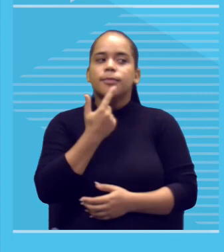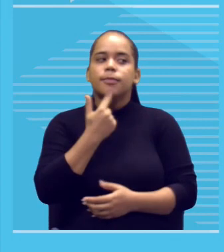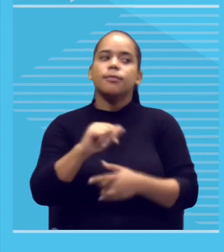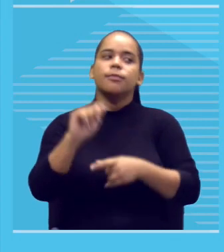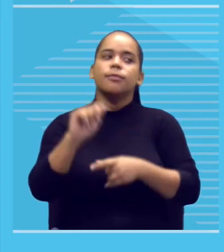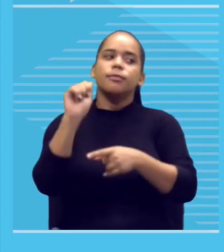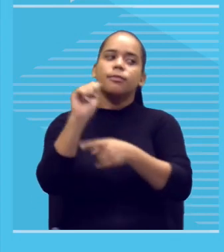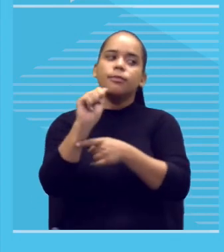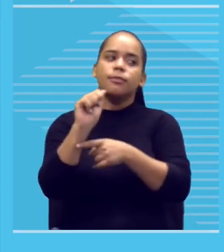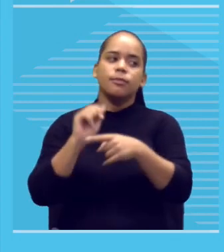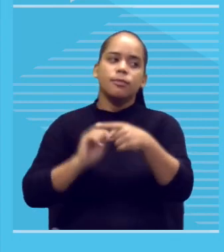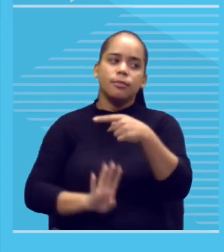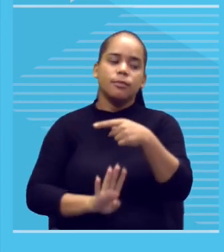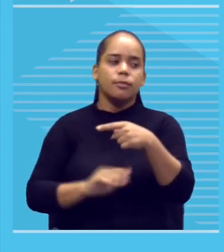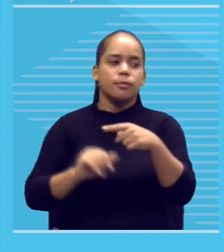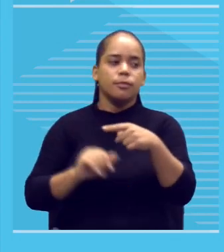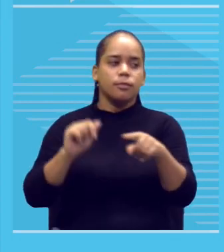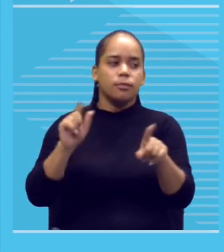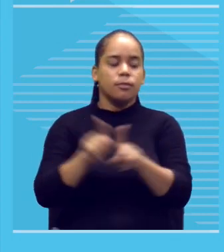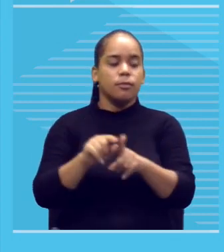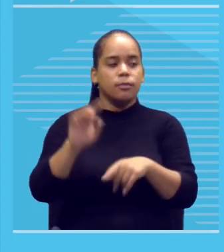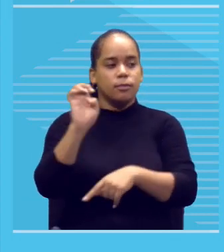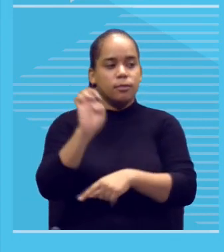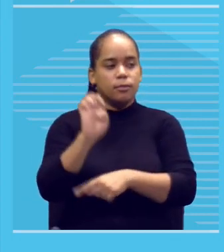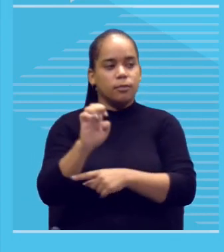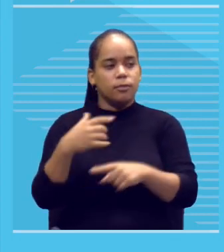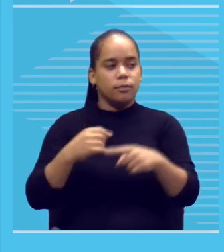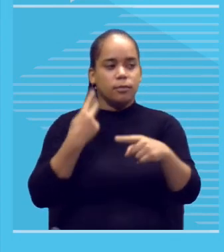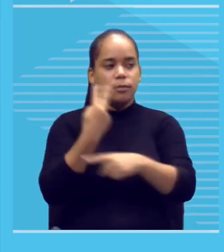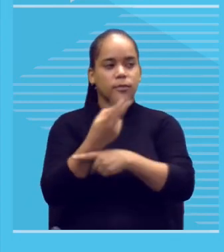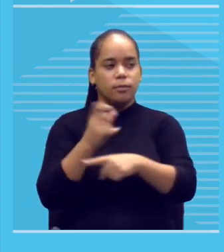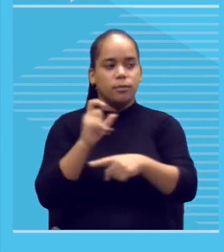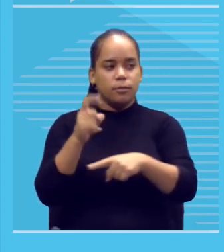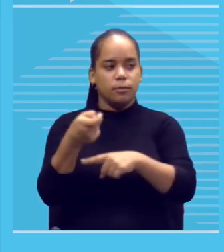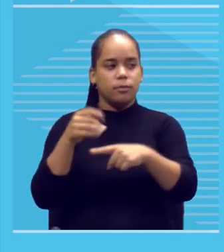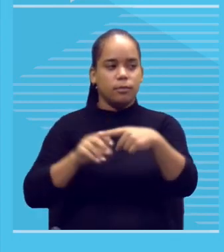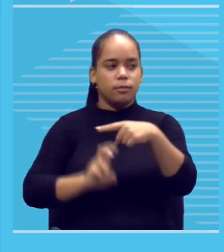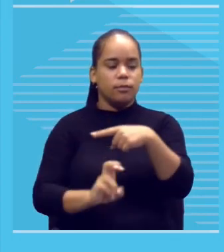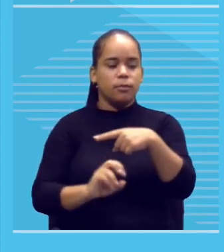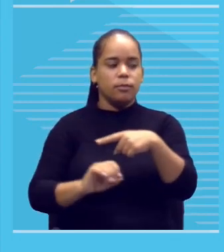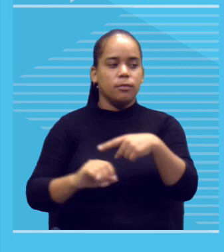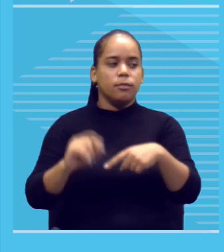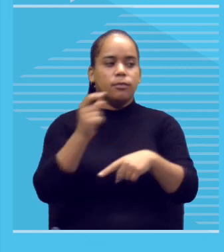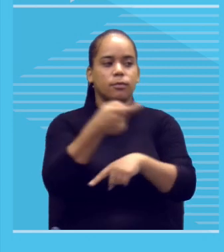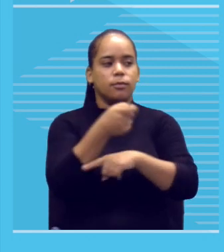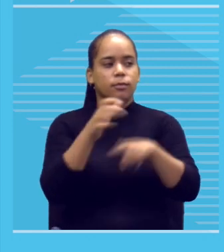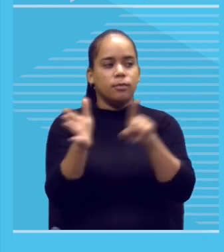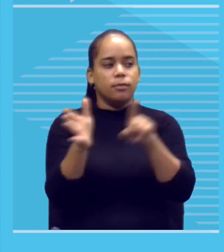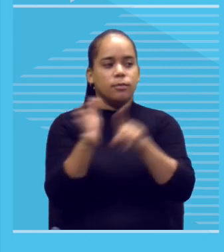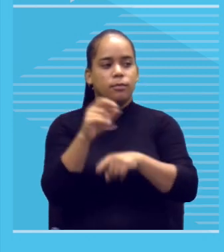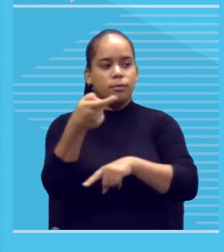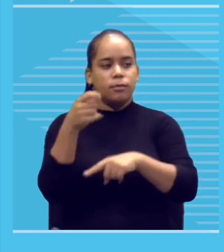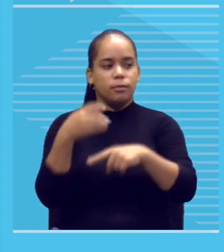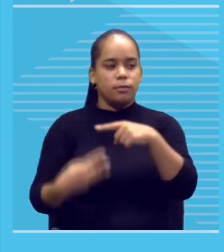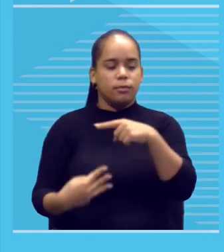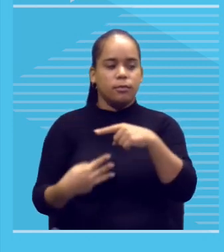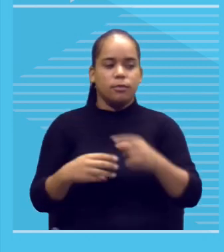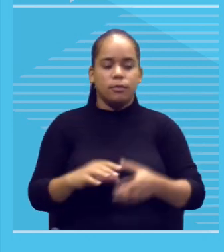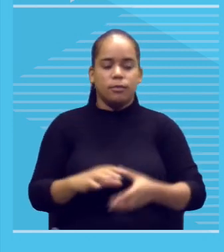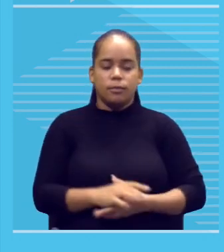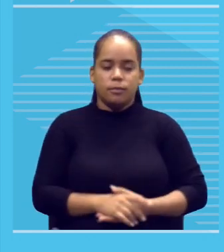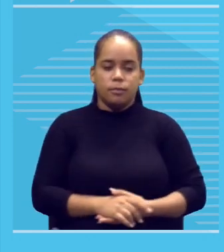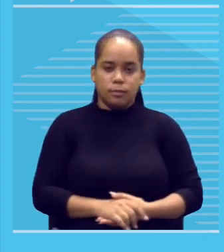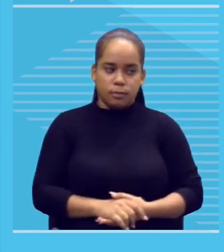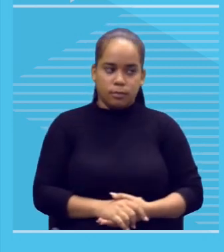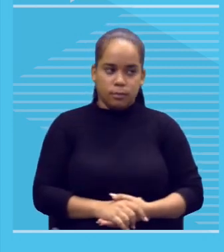D eu botei a sobre 4 na letra e 2x / 5 na letra F usei de novo a representação do